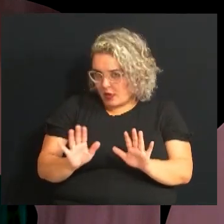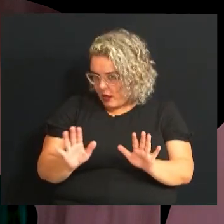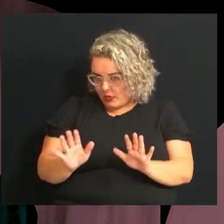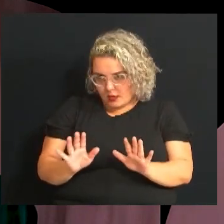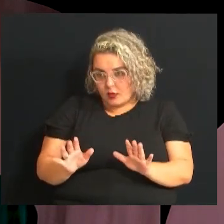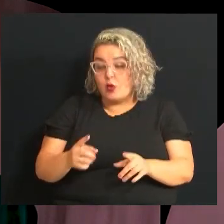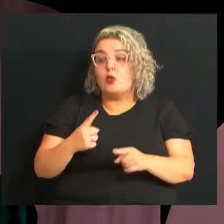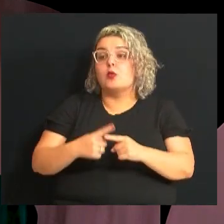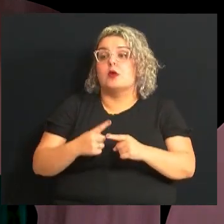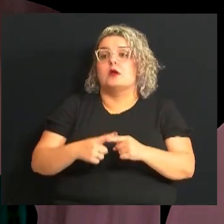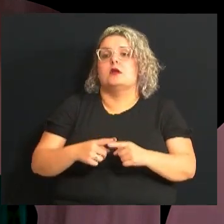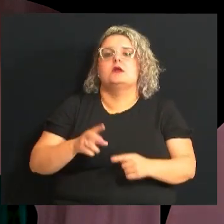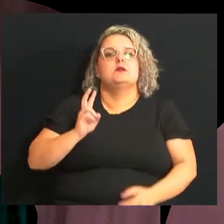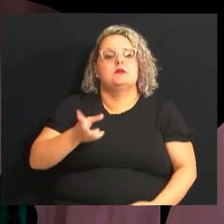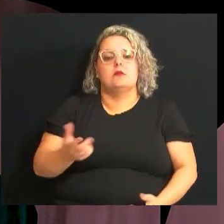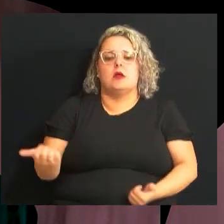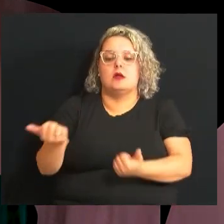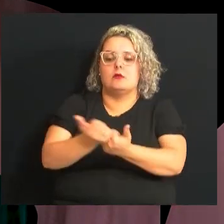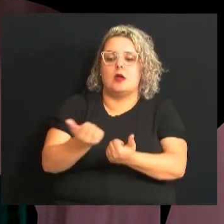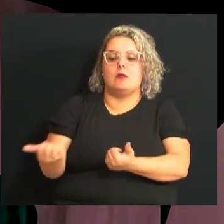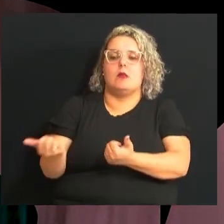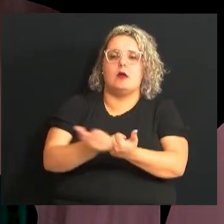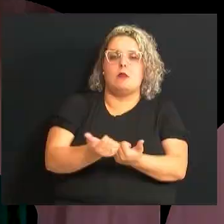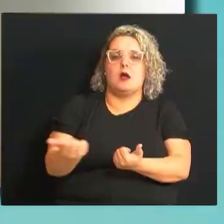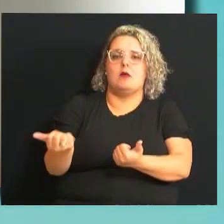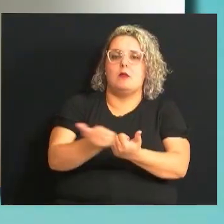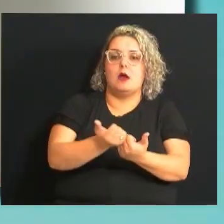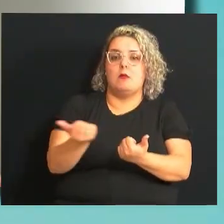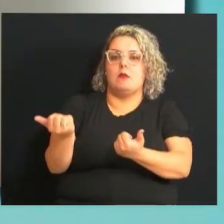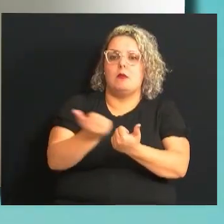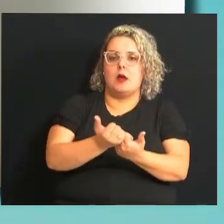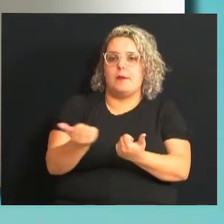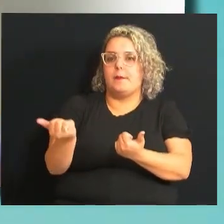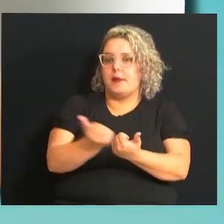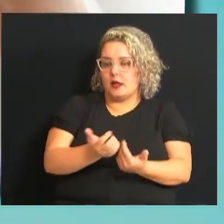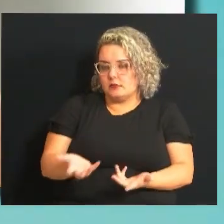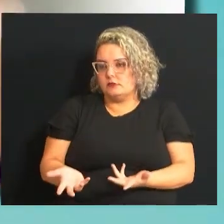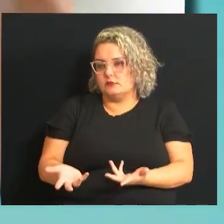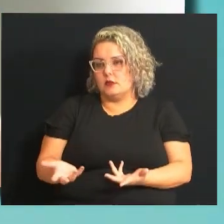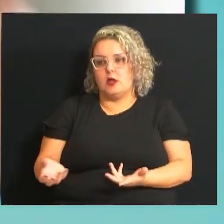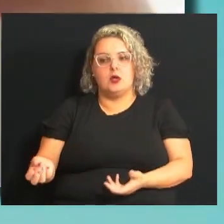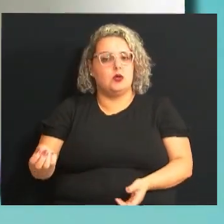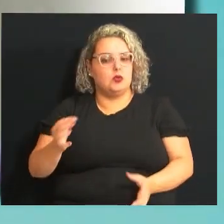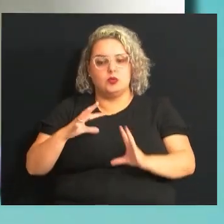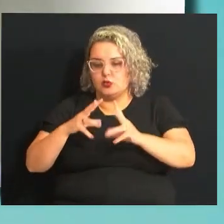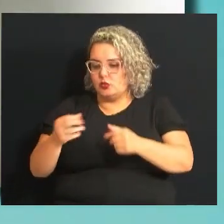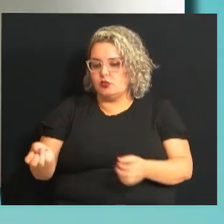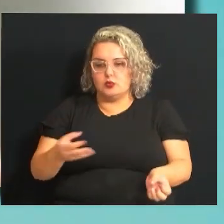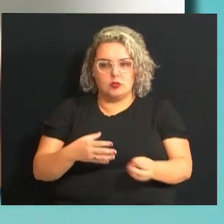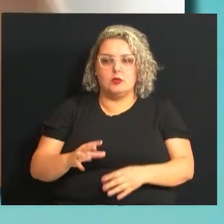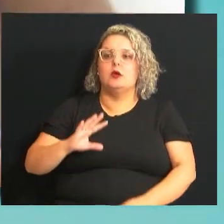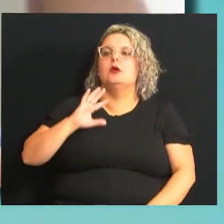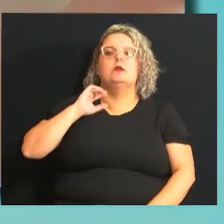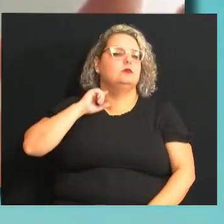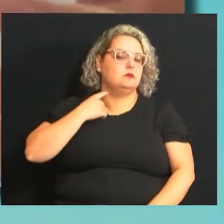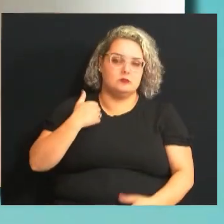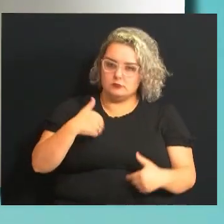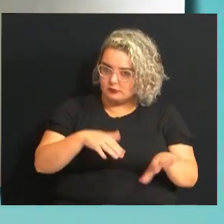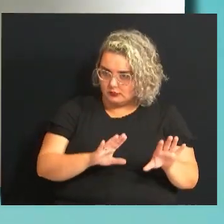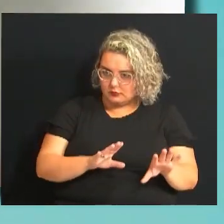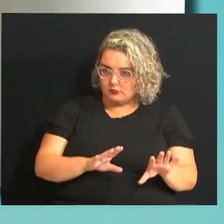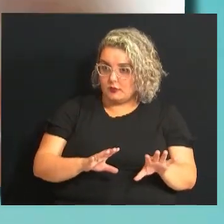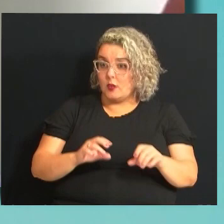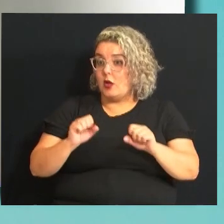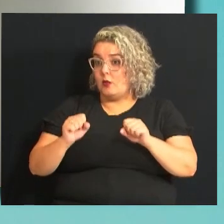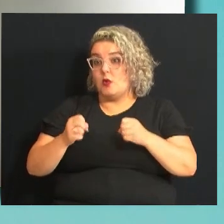tá assim, ó, aqui tá resto final, a retinha final ali do negócio. Por quê? Porque eles estão sempre repondo. Tudo que eles estão tirando e as coisas novas